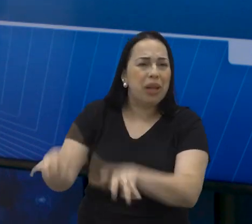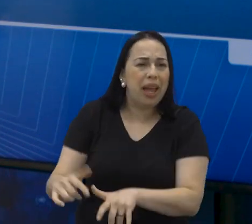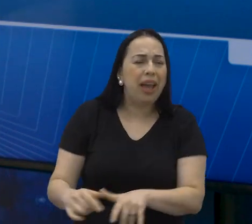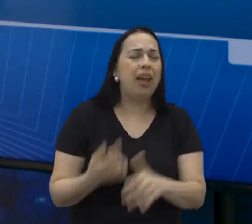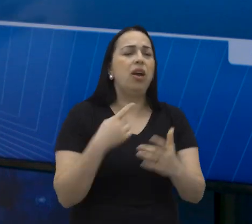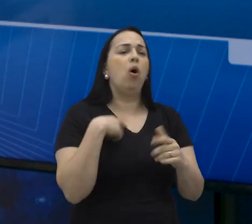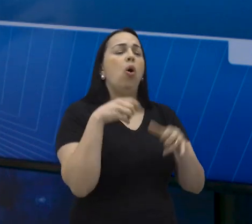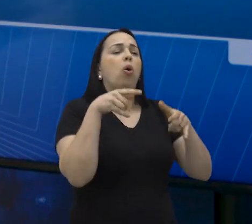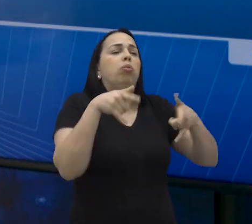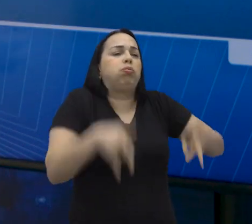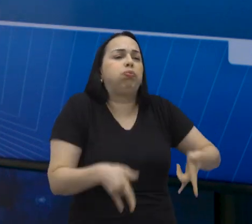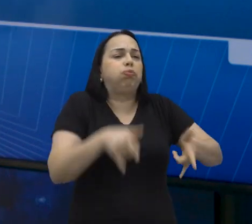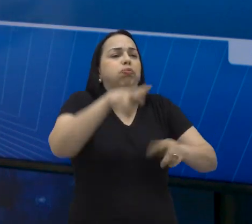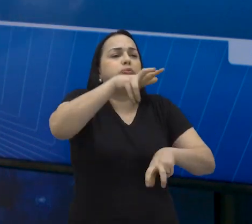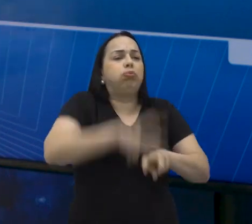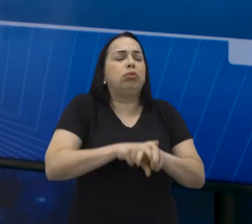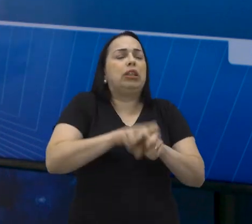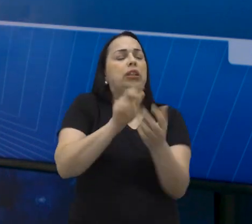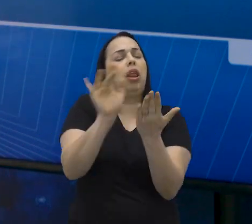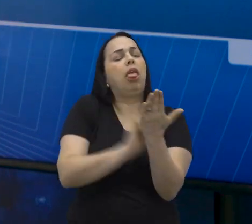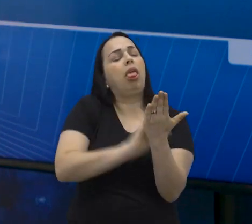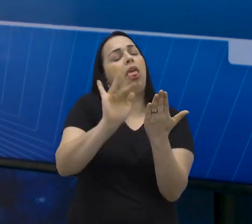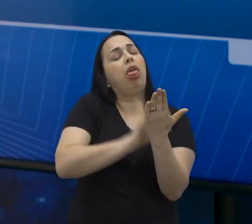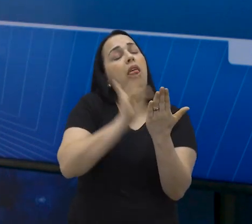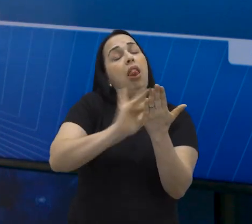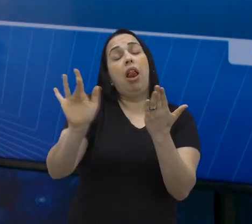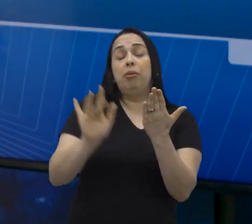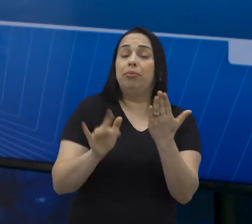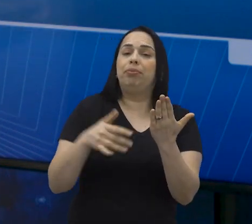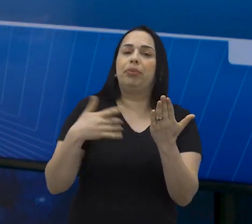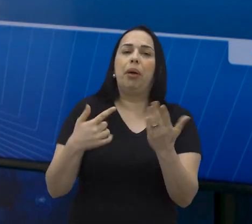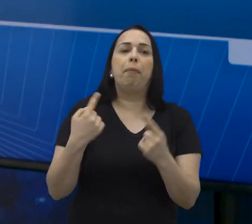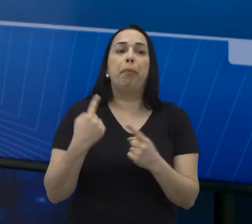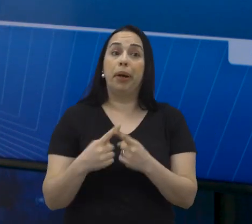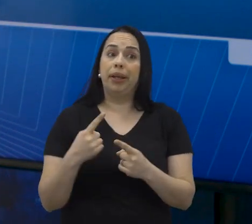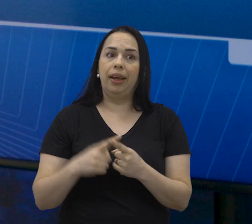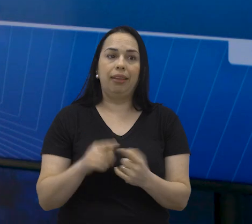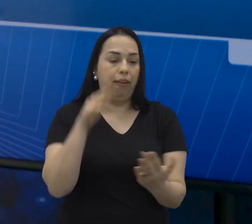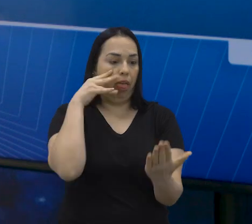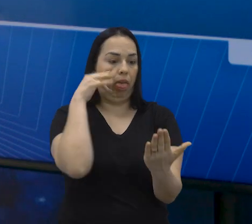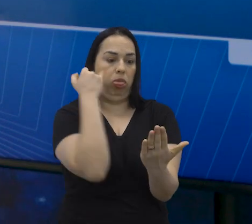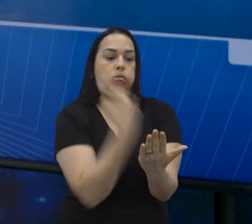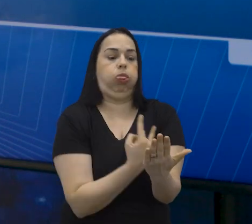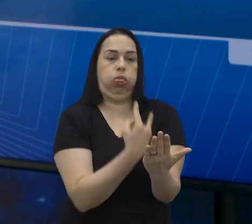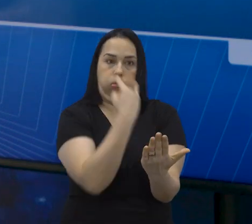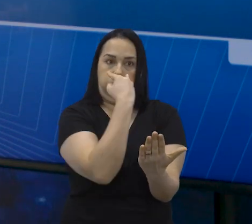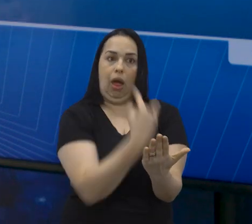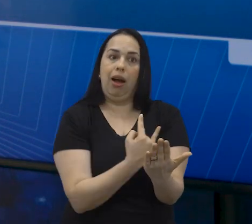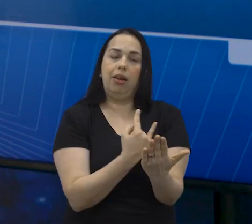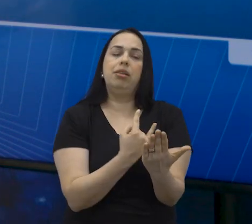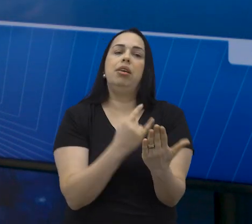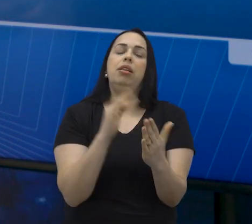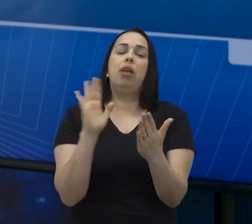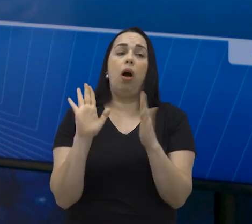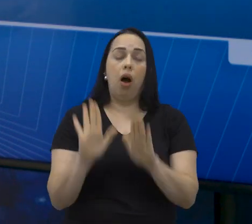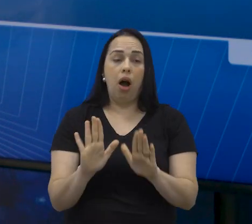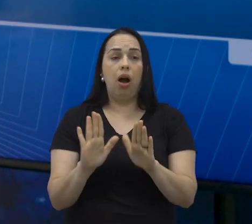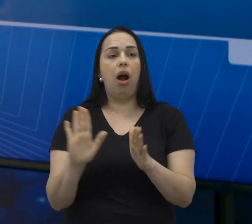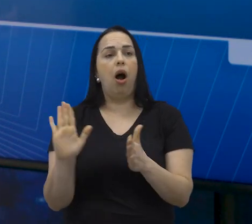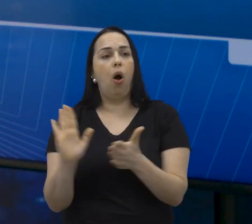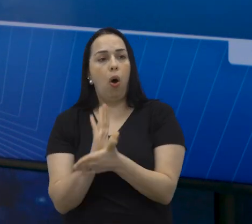quarto, ou quando ela perde momentos de interação, por causa do celular. Então, muitas vezes, há